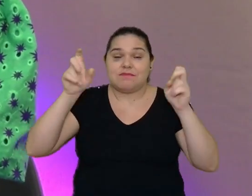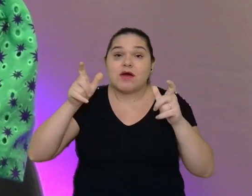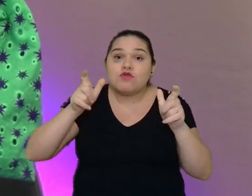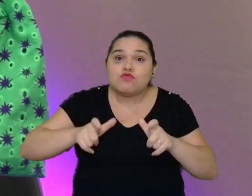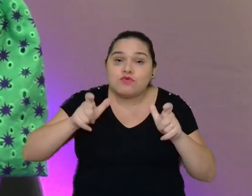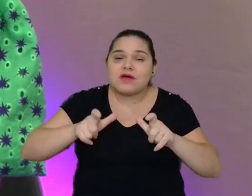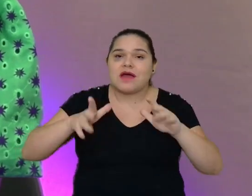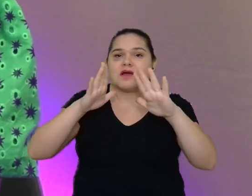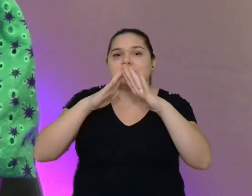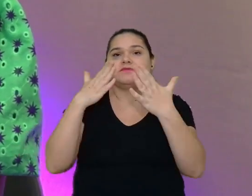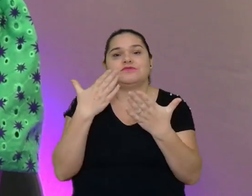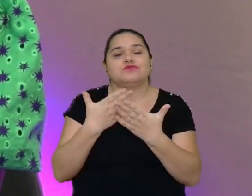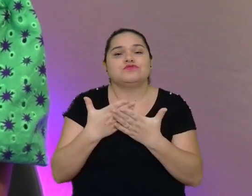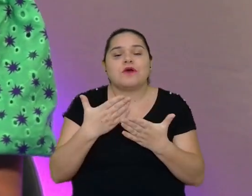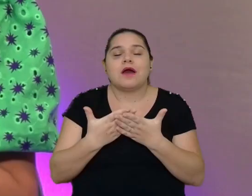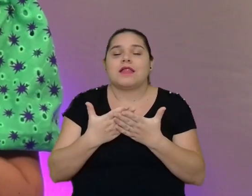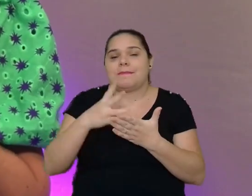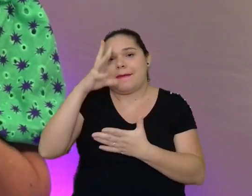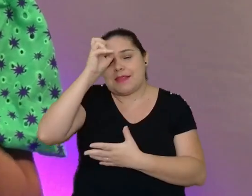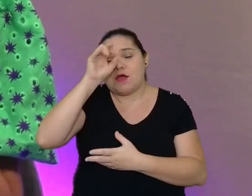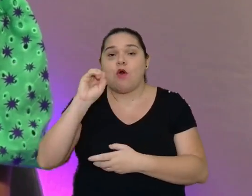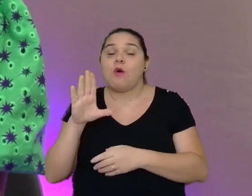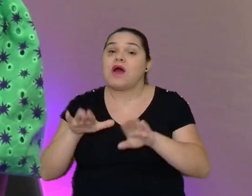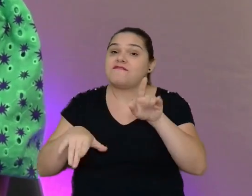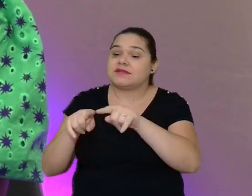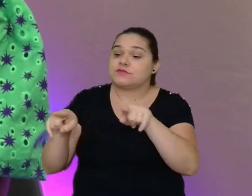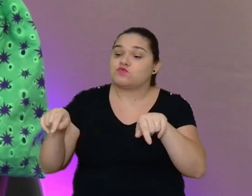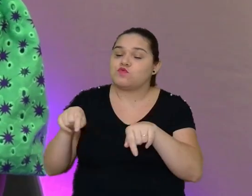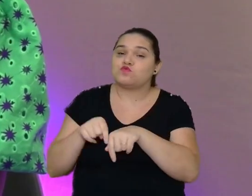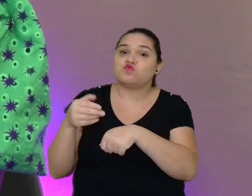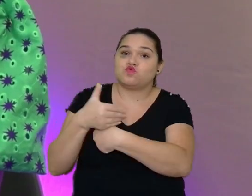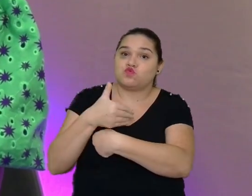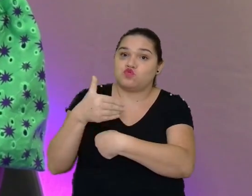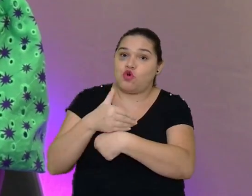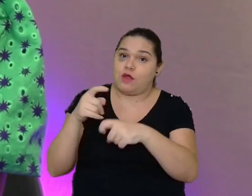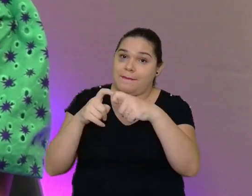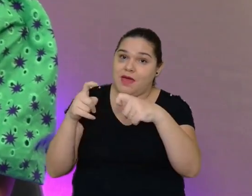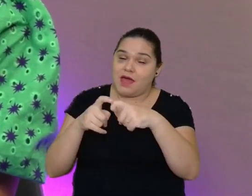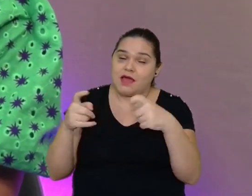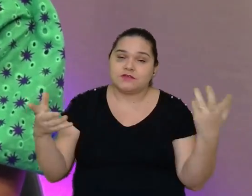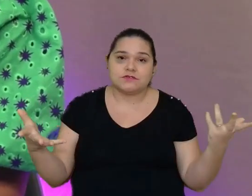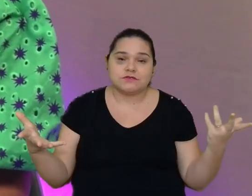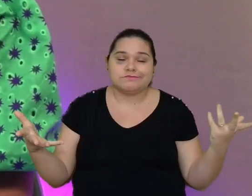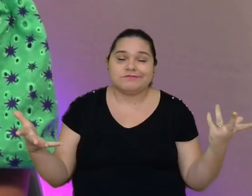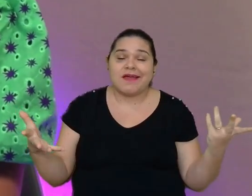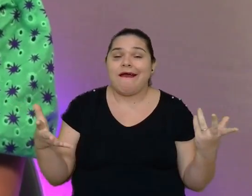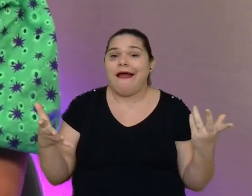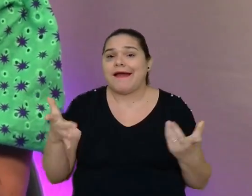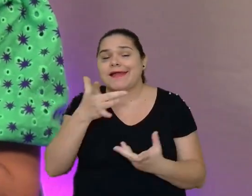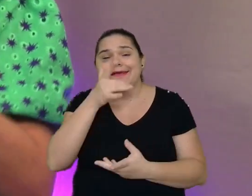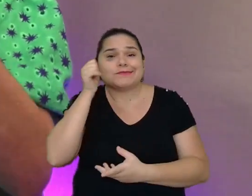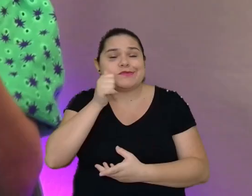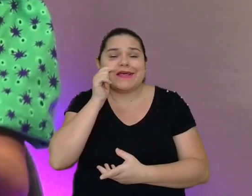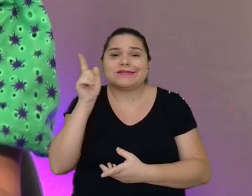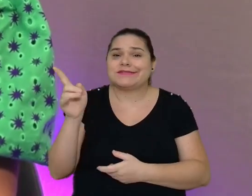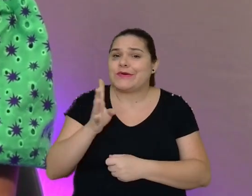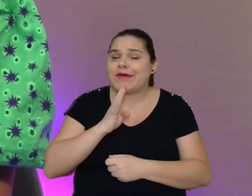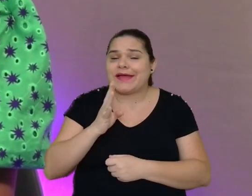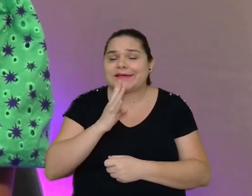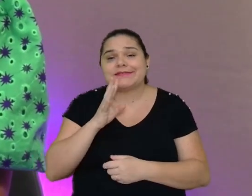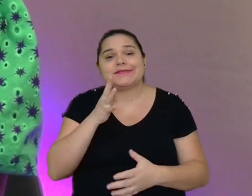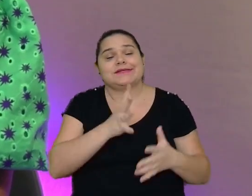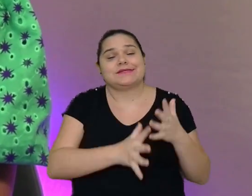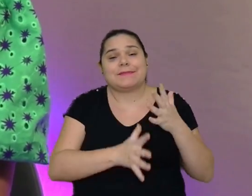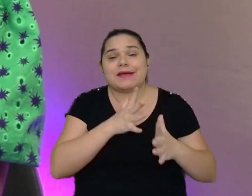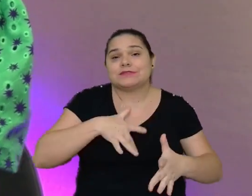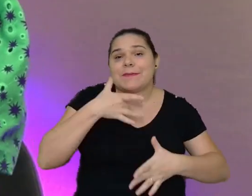no consultório ginecológico, e eu acho que forma esse caldo cultural de desconhecimento que vai esbarrar na fertilidade, vai esbarrar no orgasmo e por aí